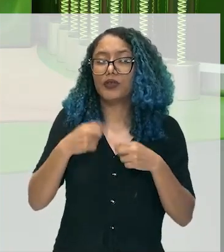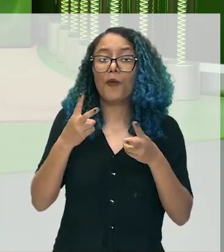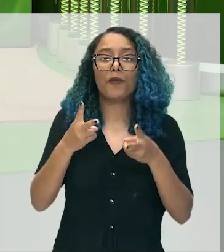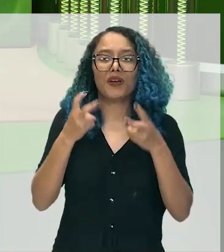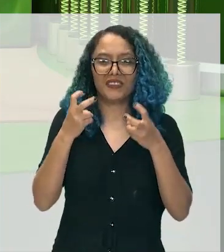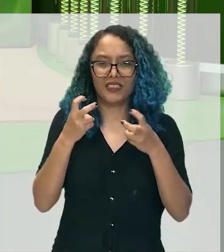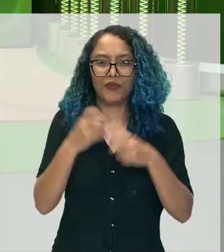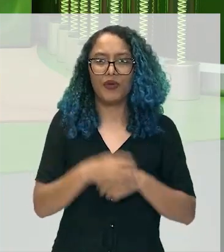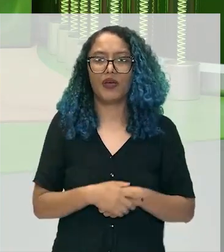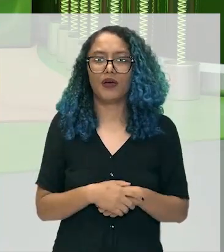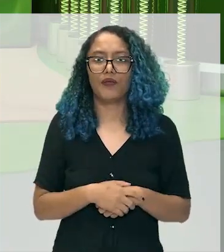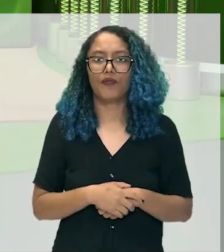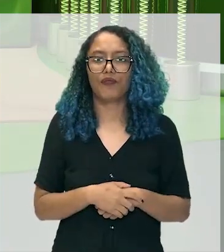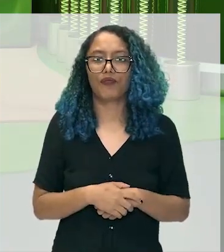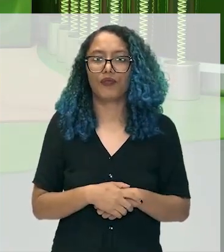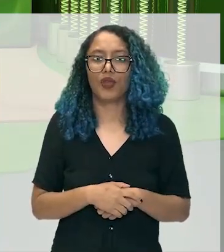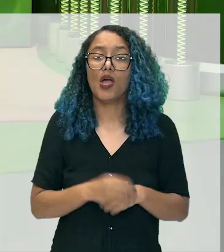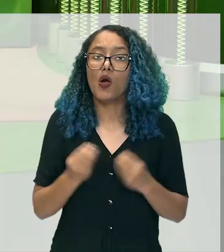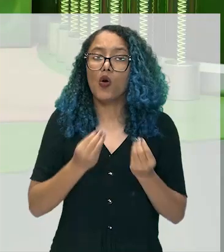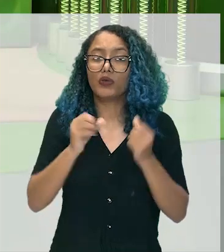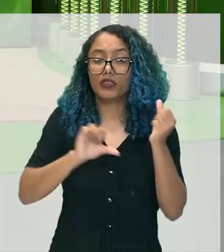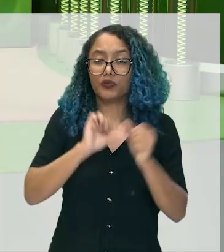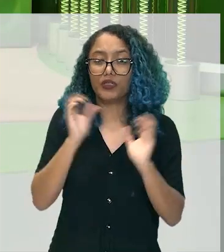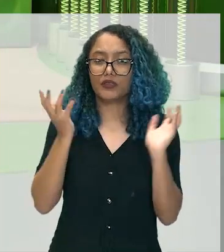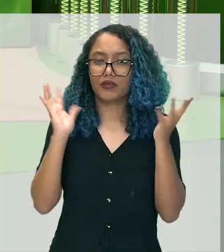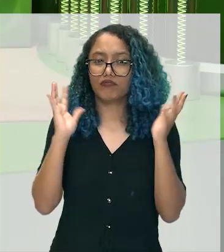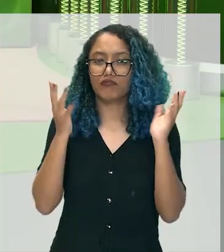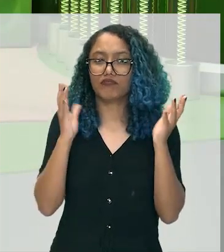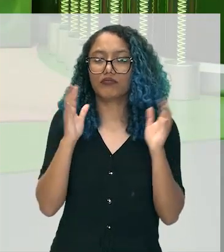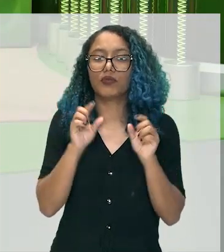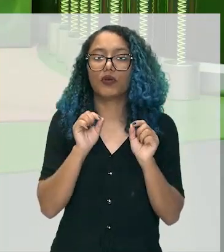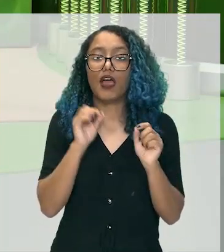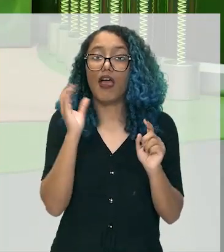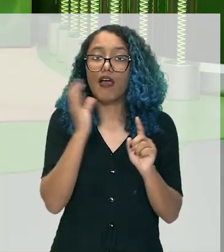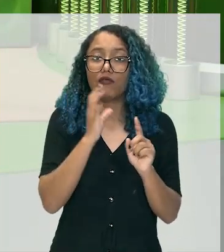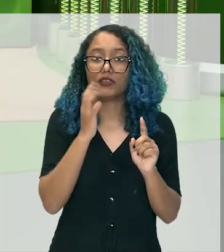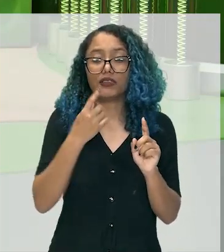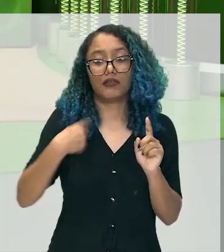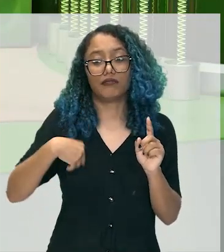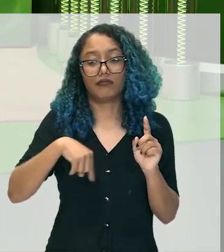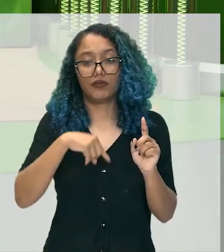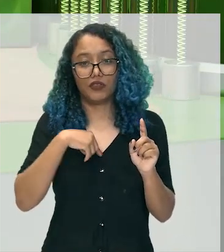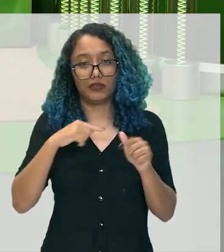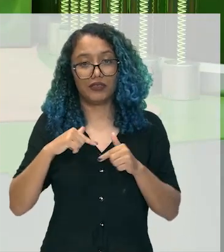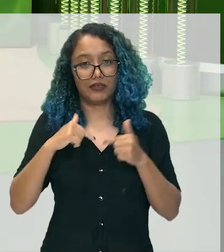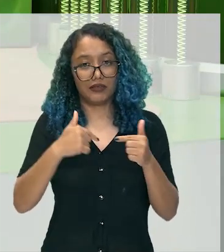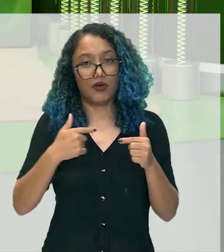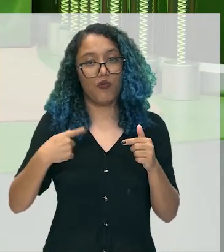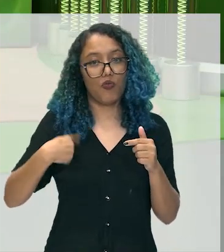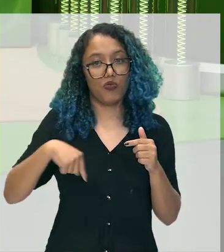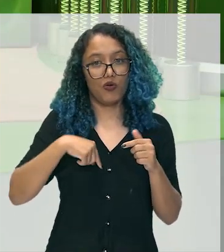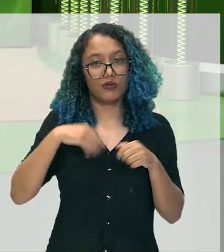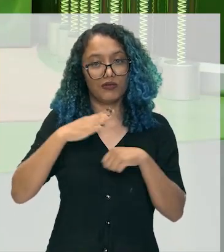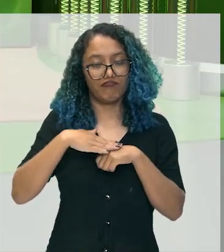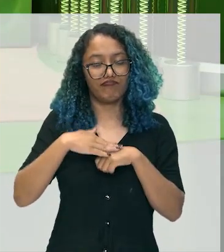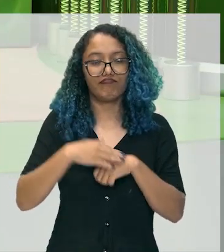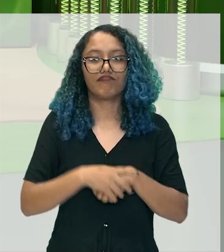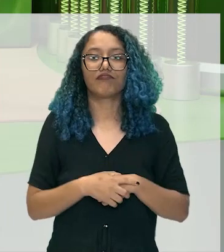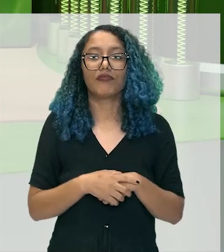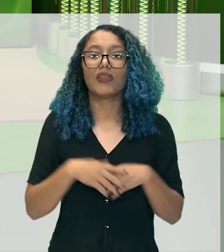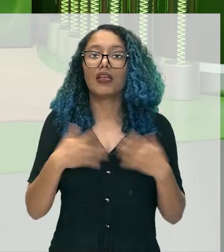perceber o quanto essas alterações climáticas podem ser influenciadas por nossas ações,